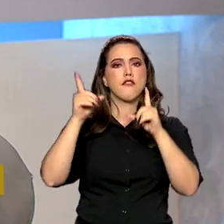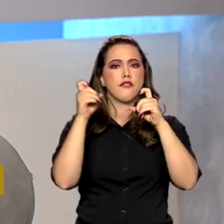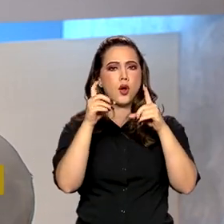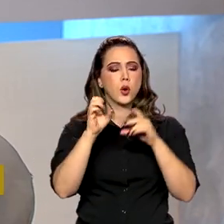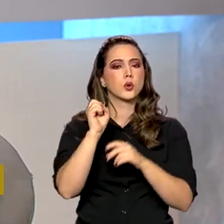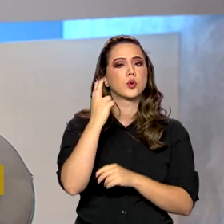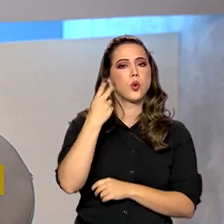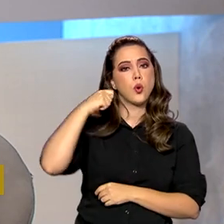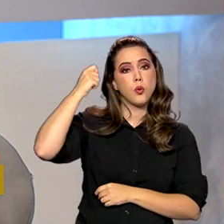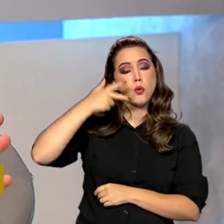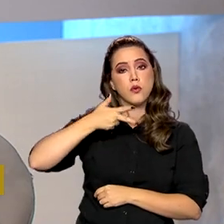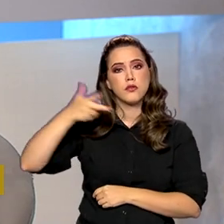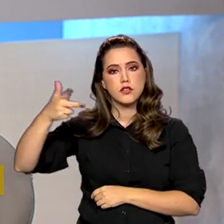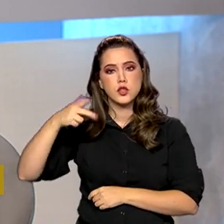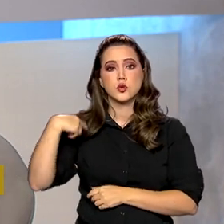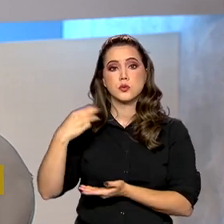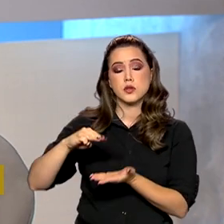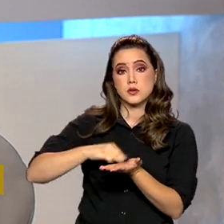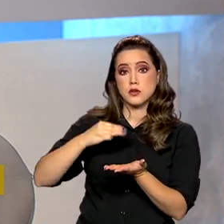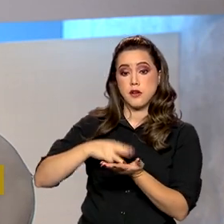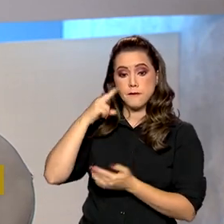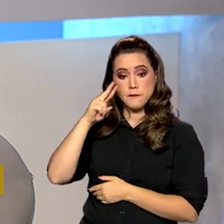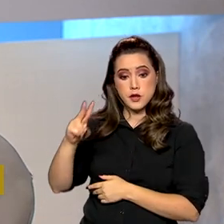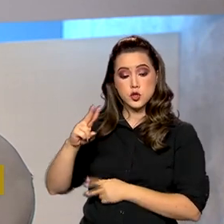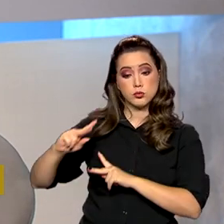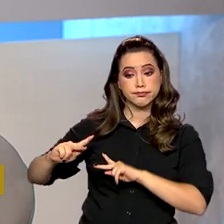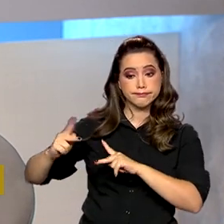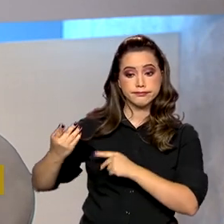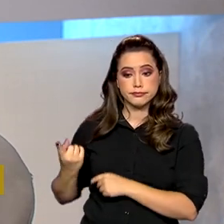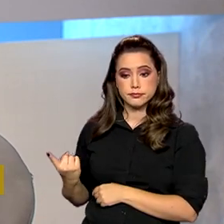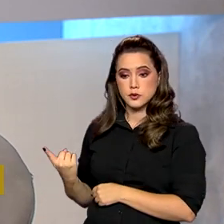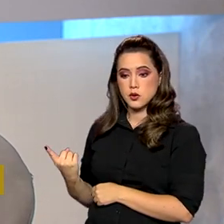para o nosso WhatsApp. Então, vamos anotar o número aí, né?